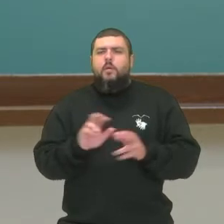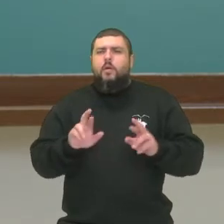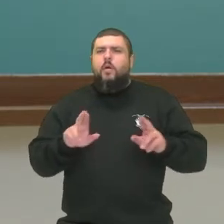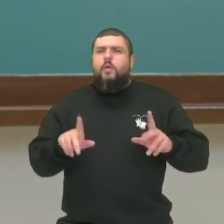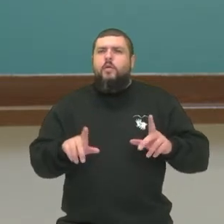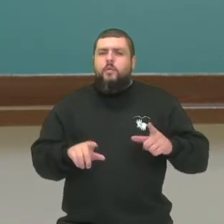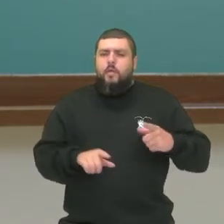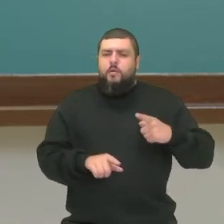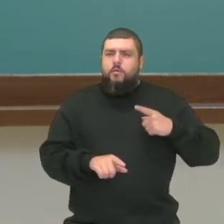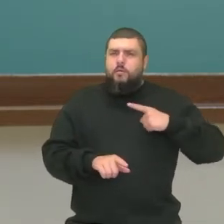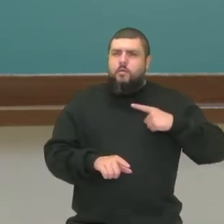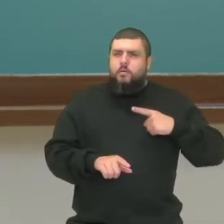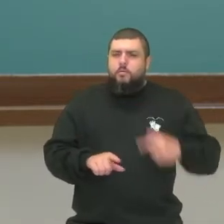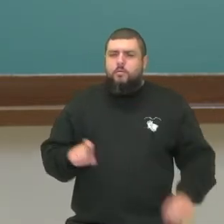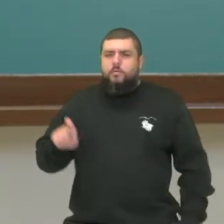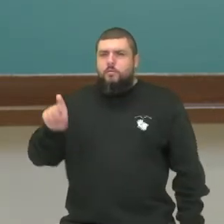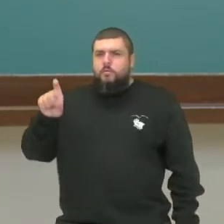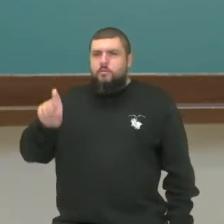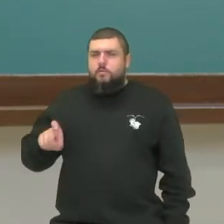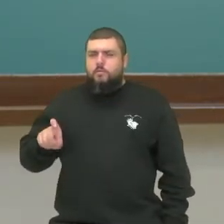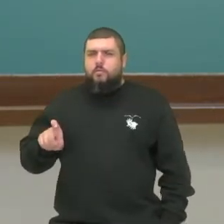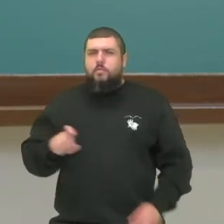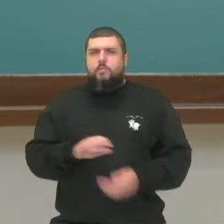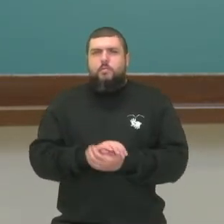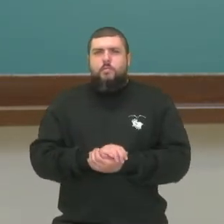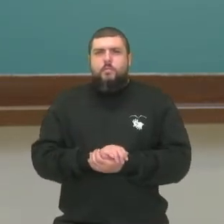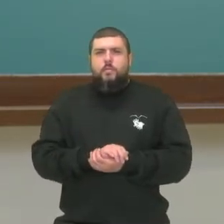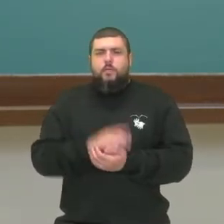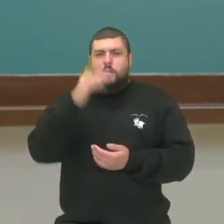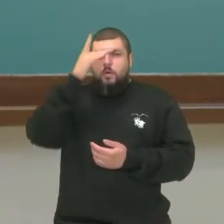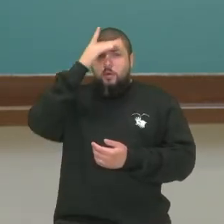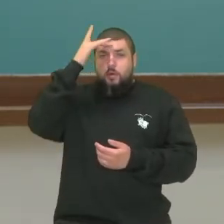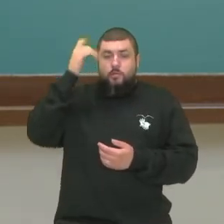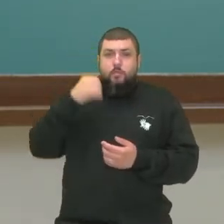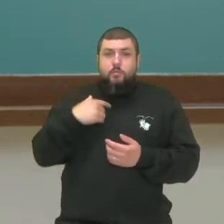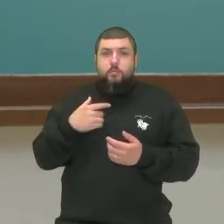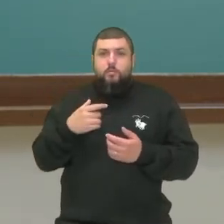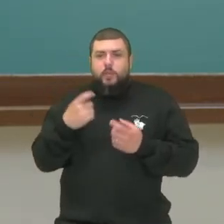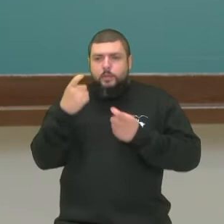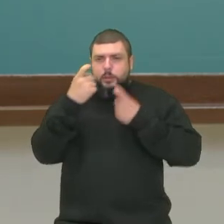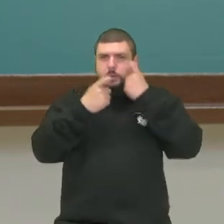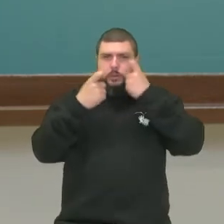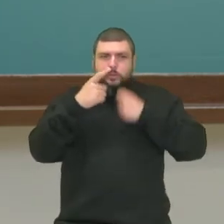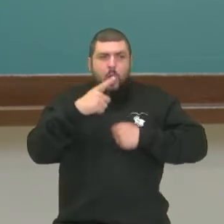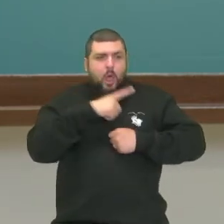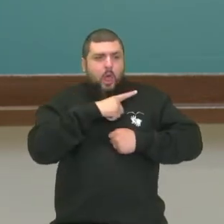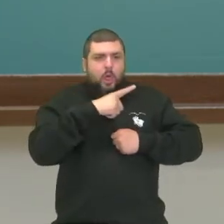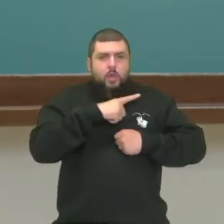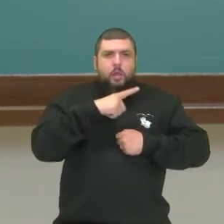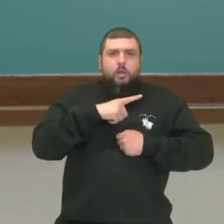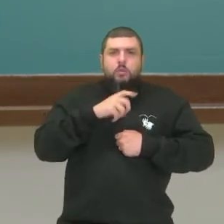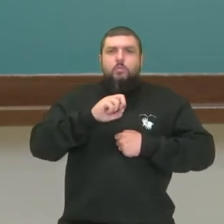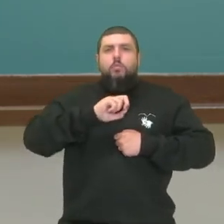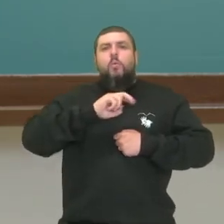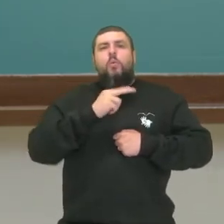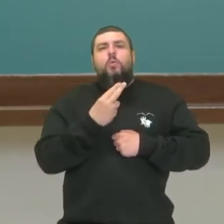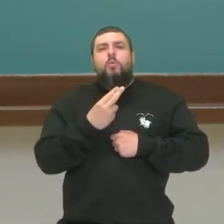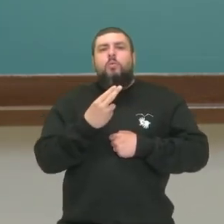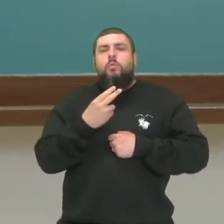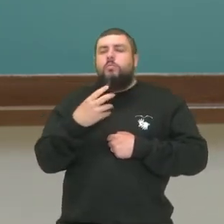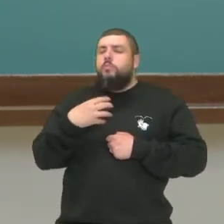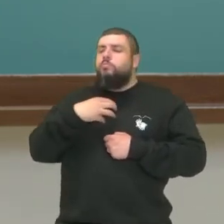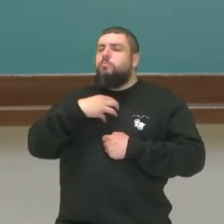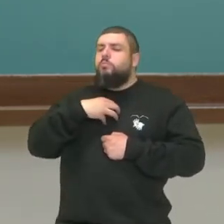ser? Ou seja, as pessoas se preocupam mais em possuir ou com seu caráter, né? Com a